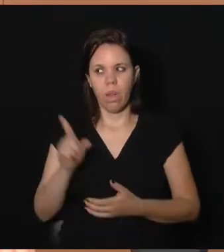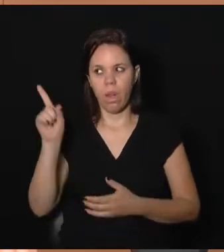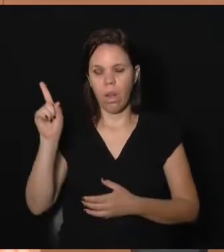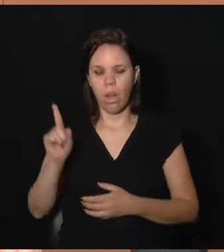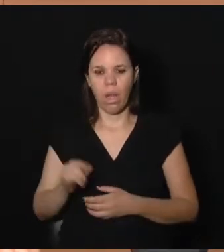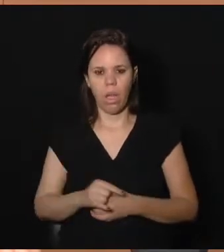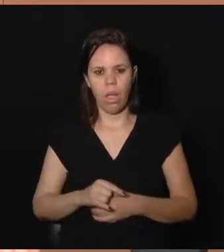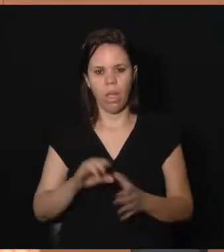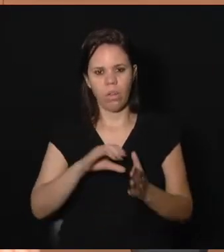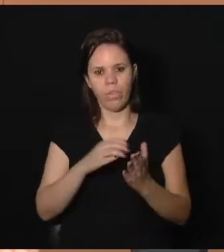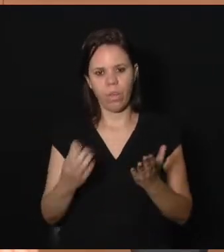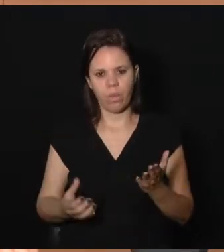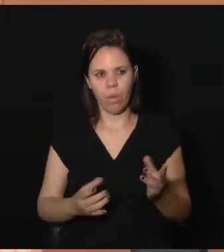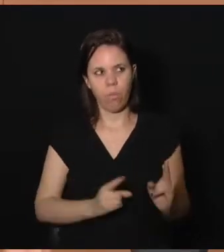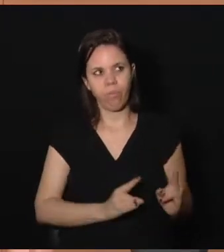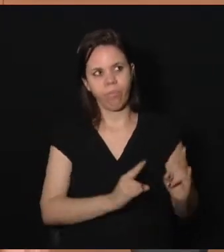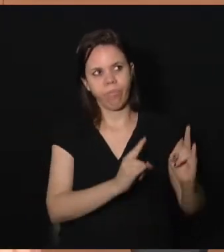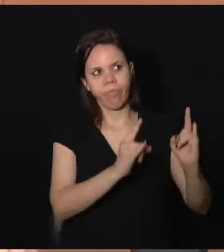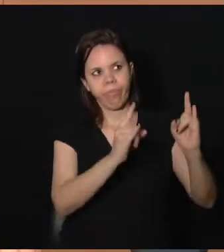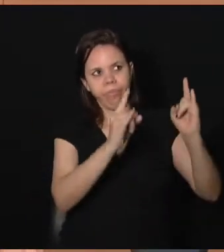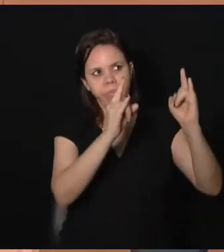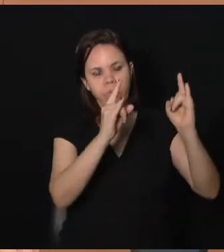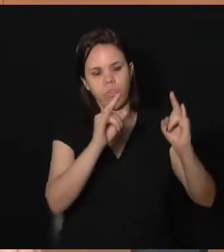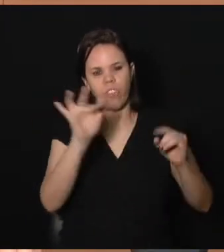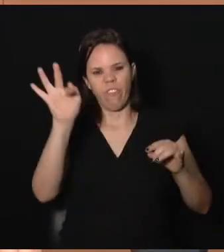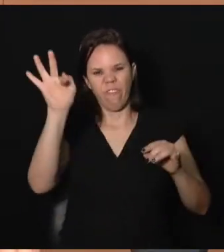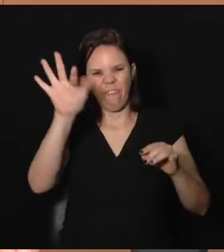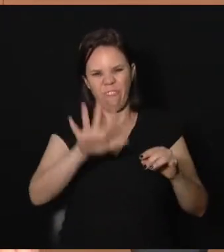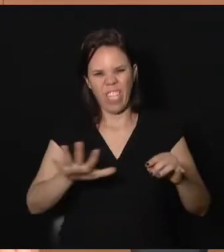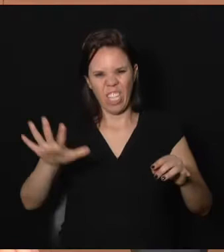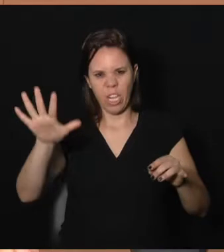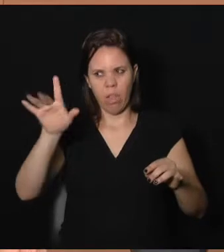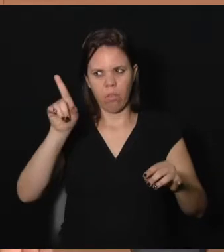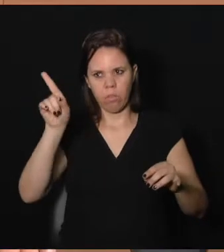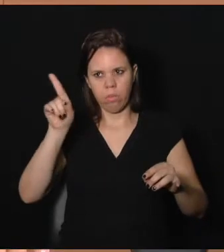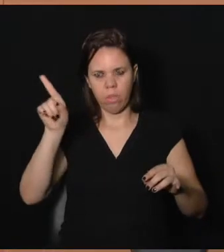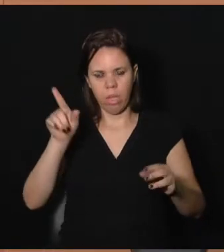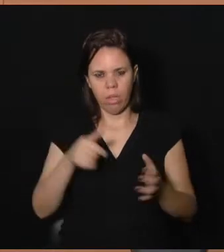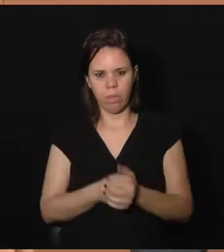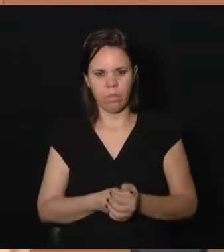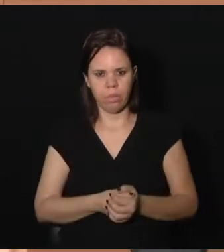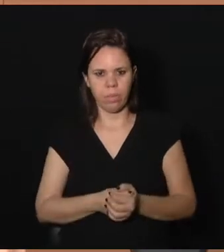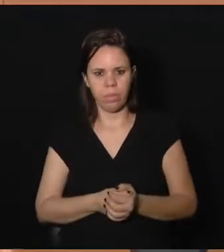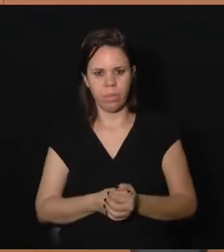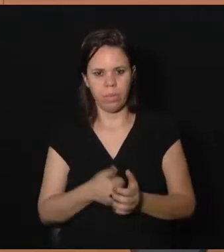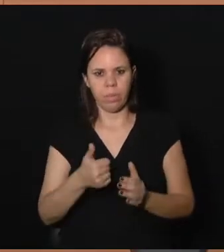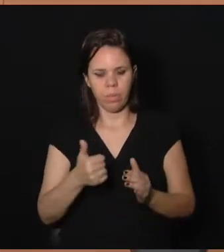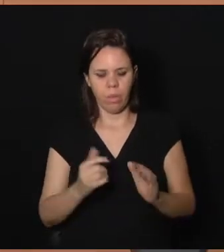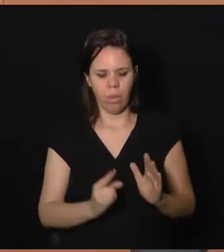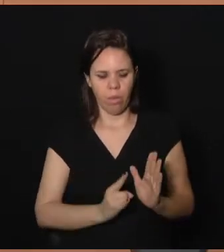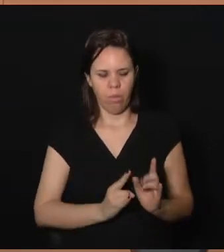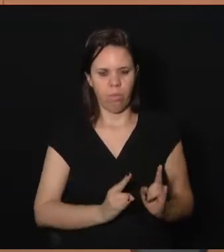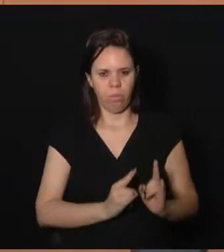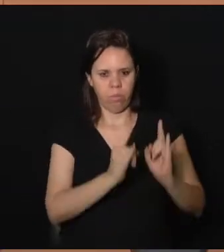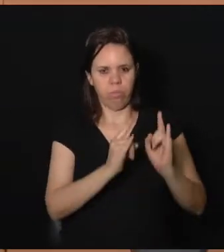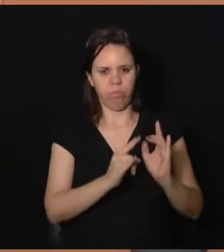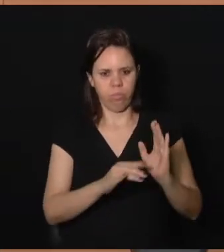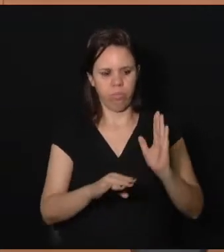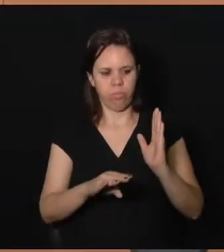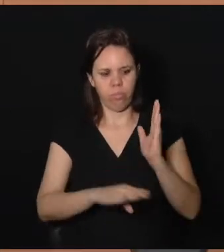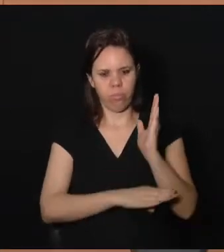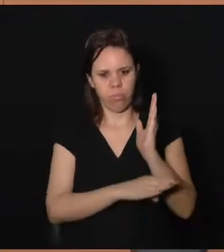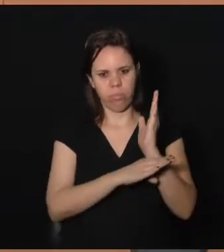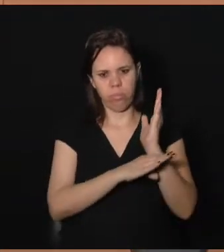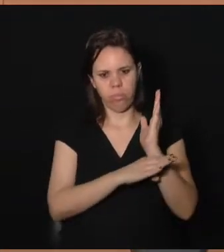prédio da Receita Federal, né, no primeiro andar, às 10 horas da manhã. Então é aberto, o pessoal pode participar,